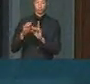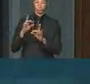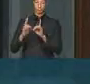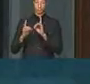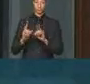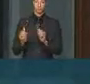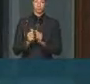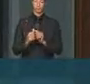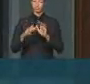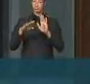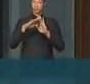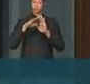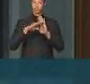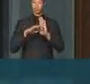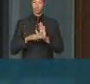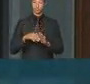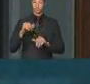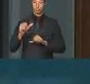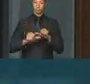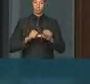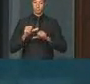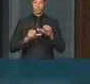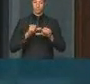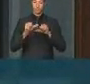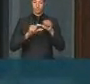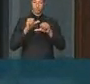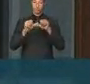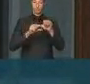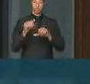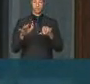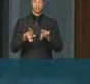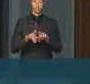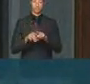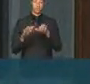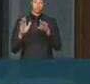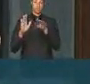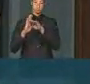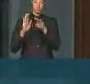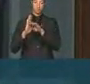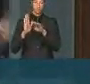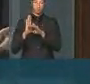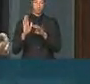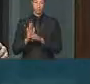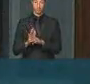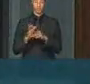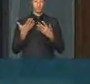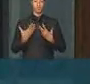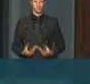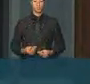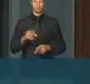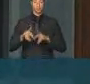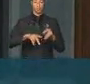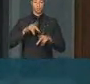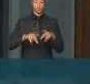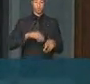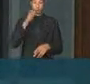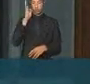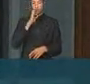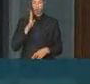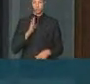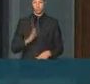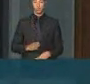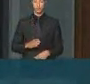disputa com um programa de mudanças e um programa aceito pela população brasileira